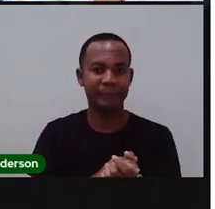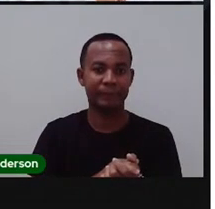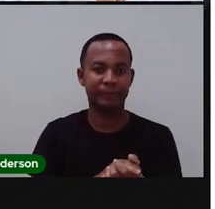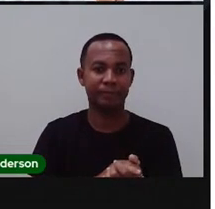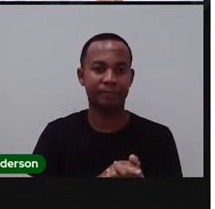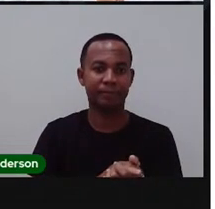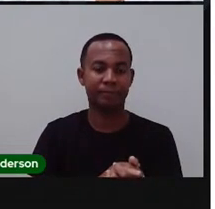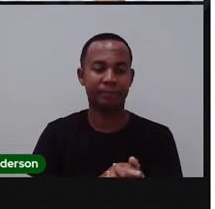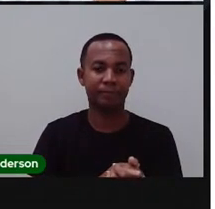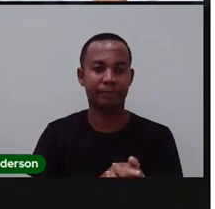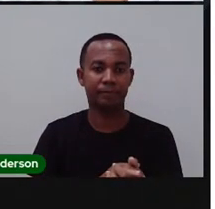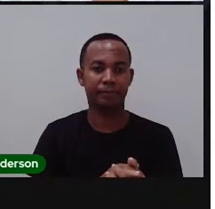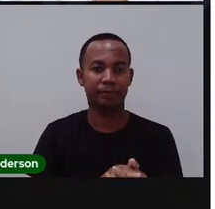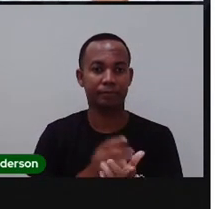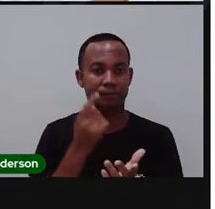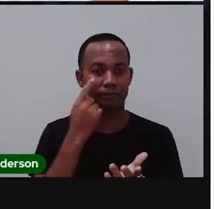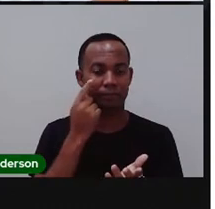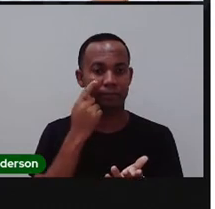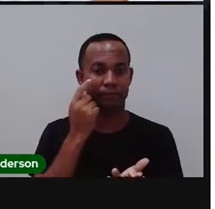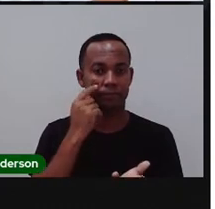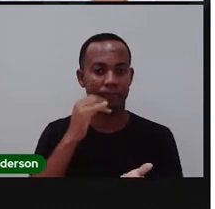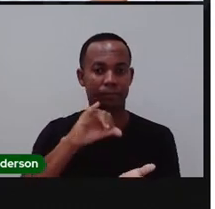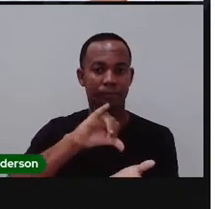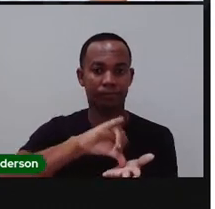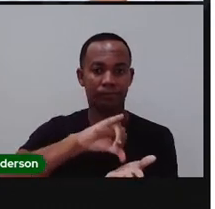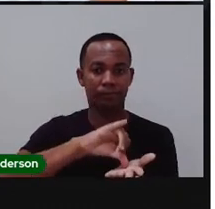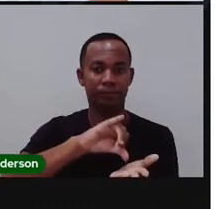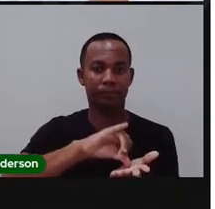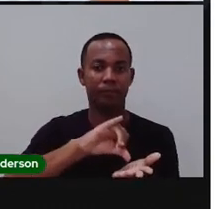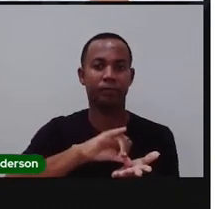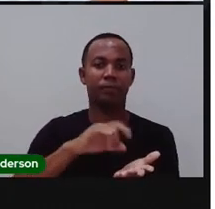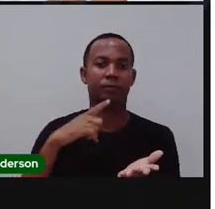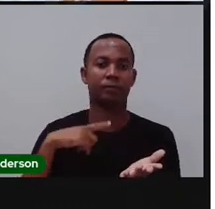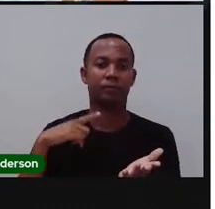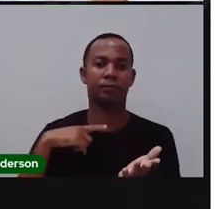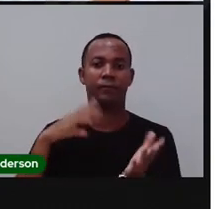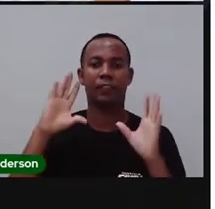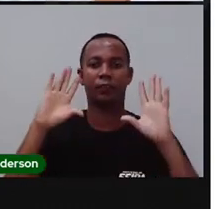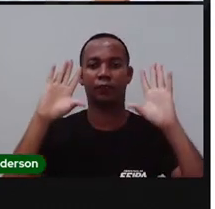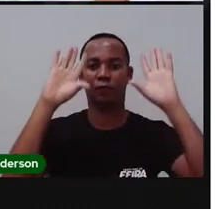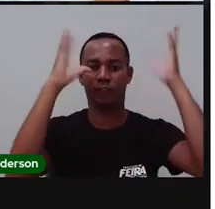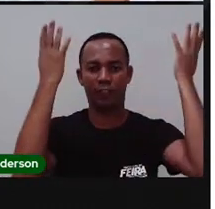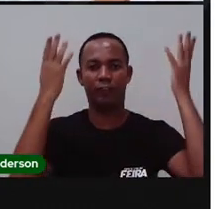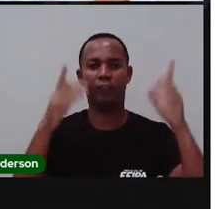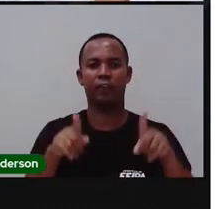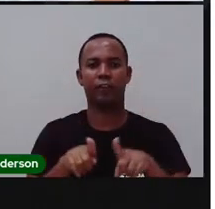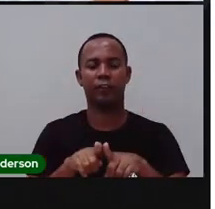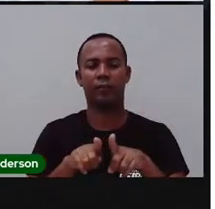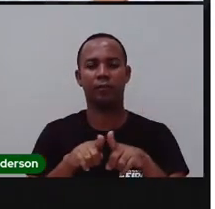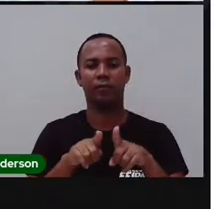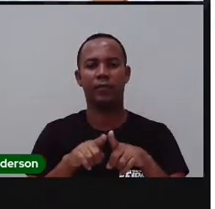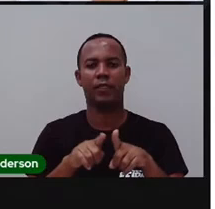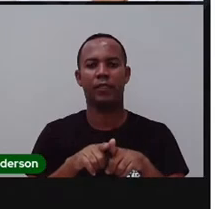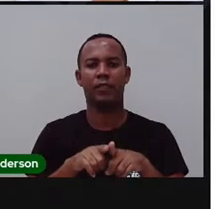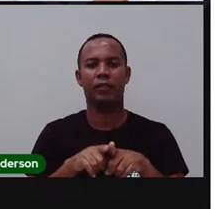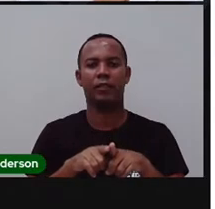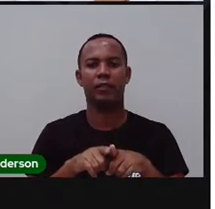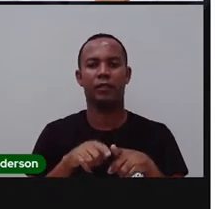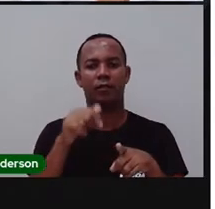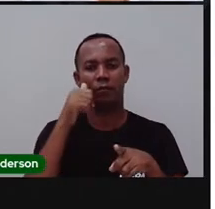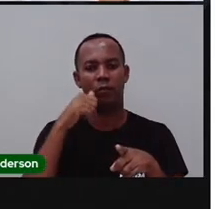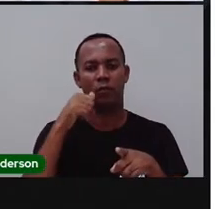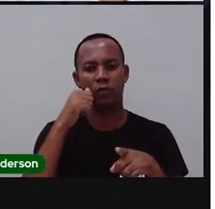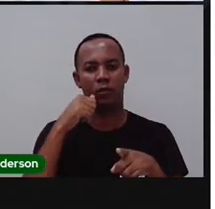Na aula de hoje. Do centro de abastecimento, da festa em louvor a Santa Bárbara e do